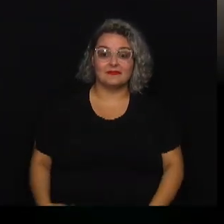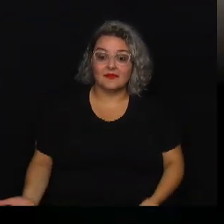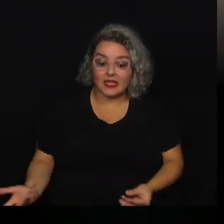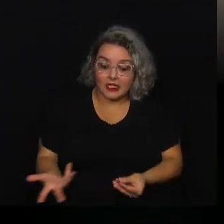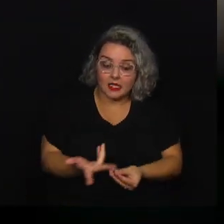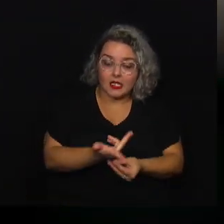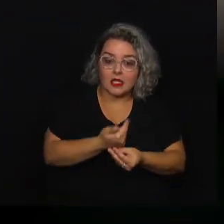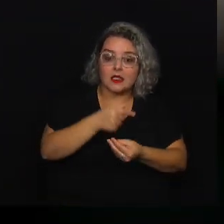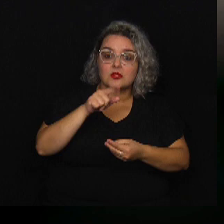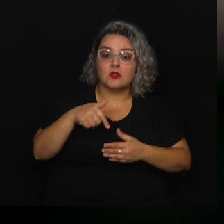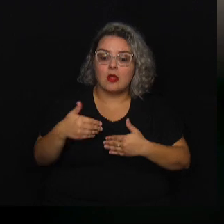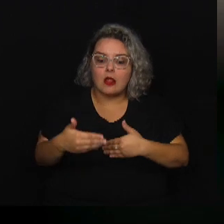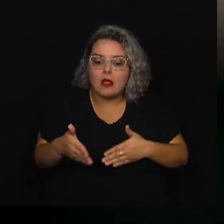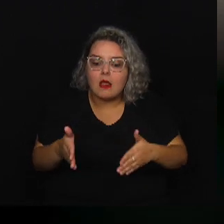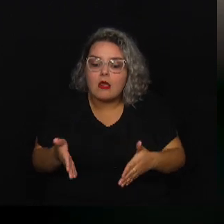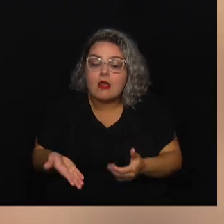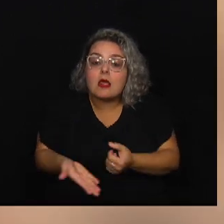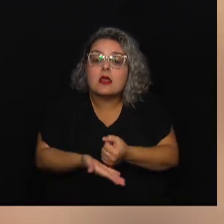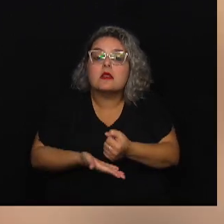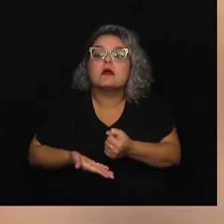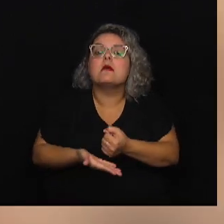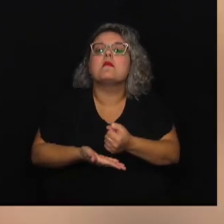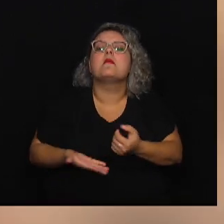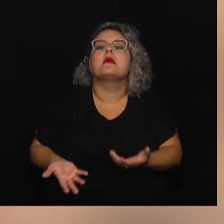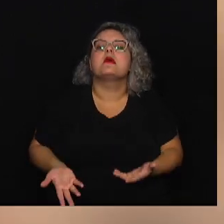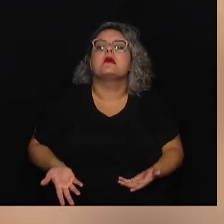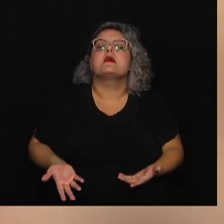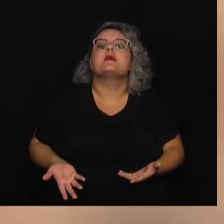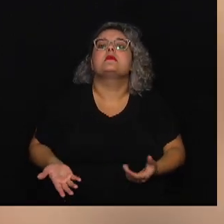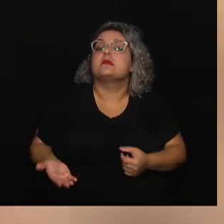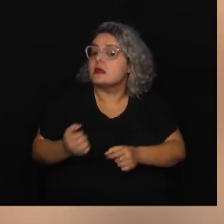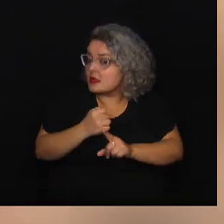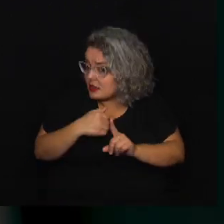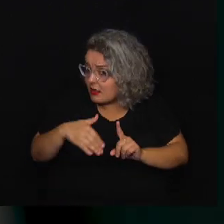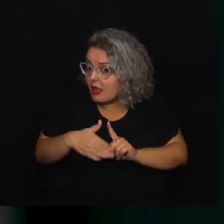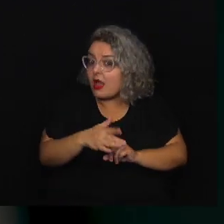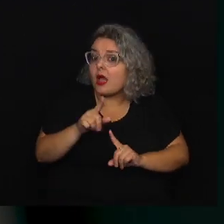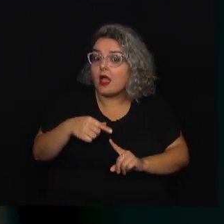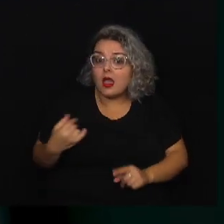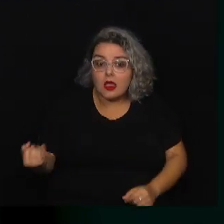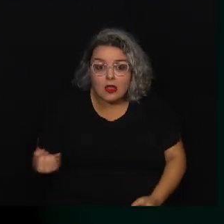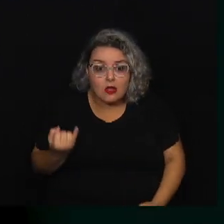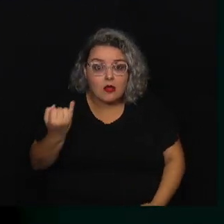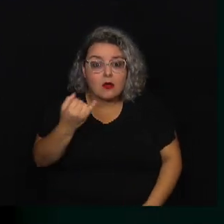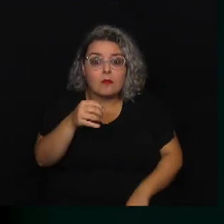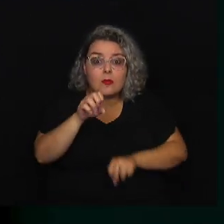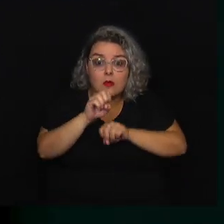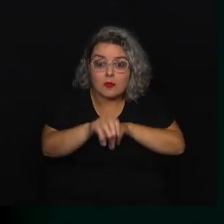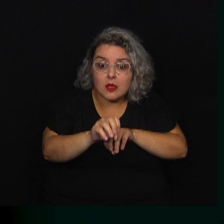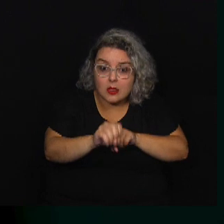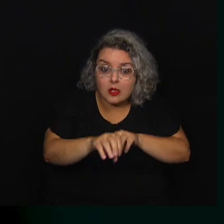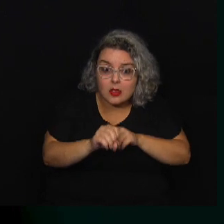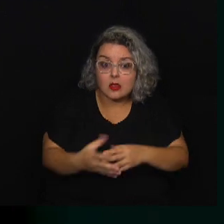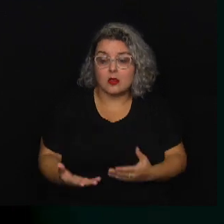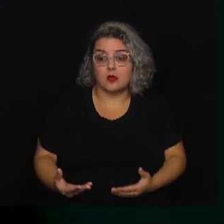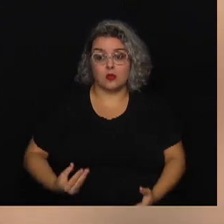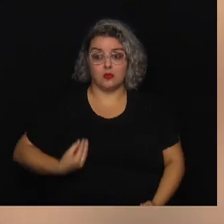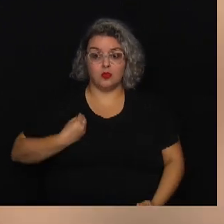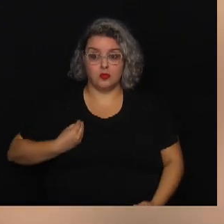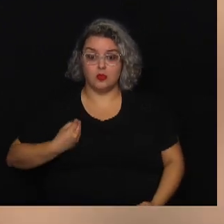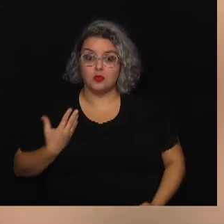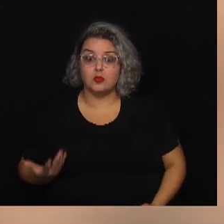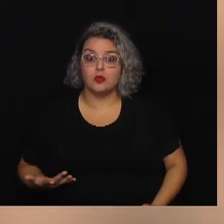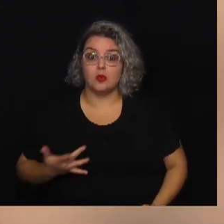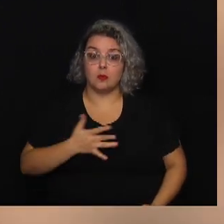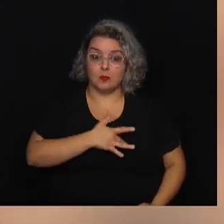básica da sociedade. Ela é fundamental como a educação, como a habitação, como